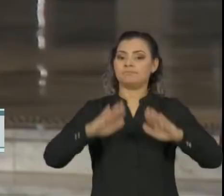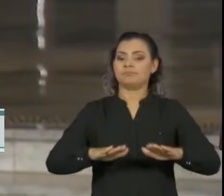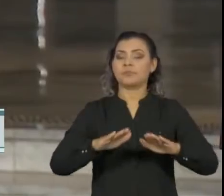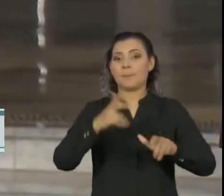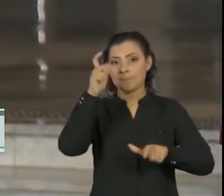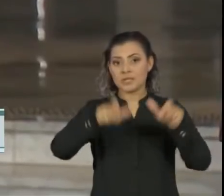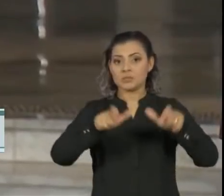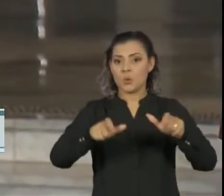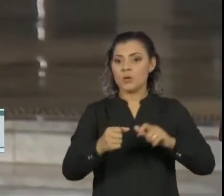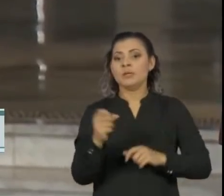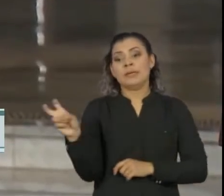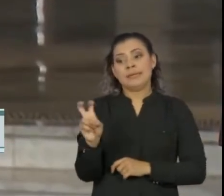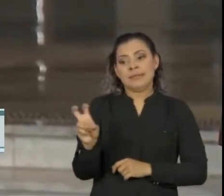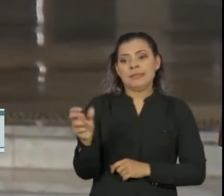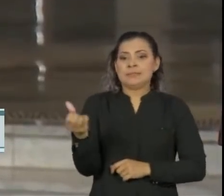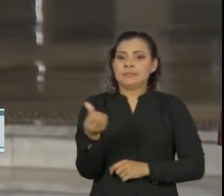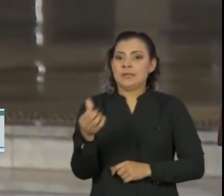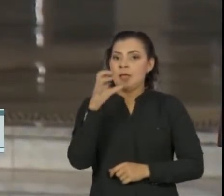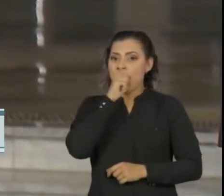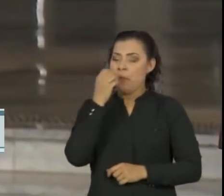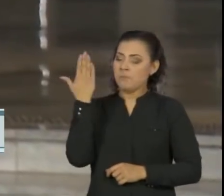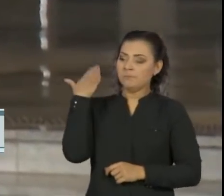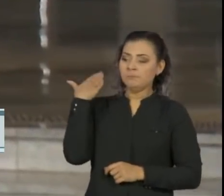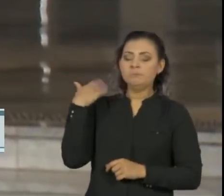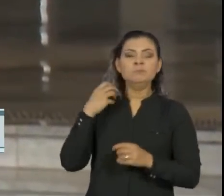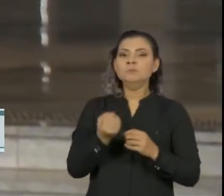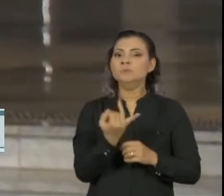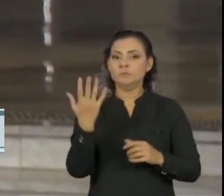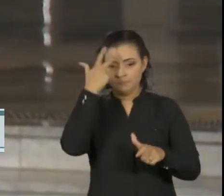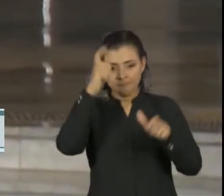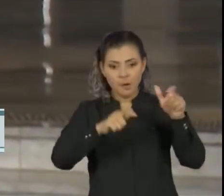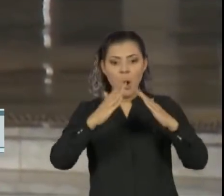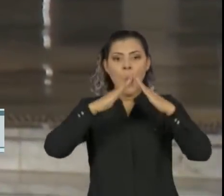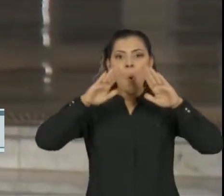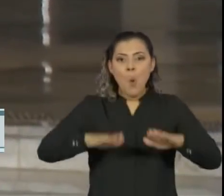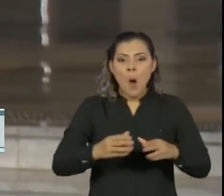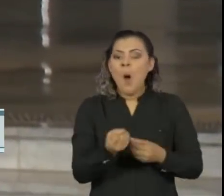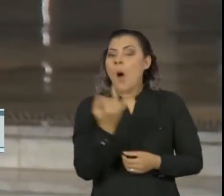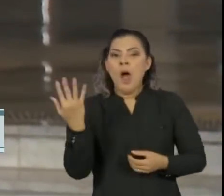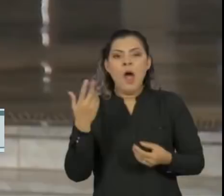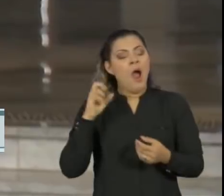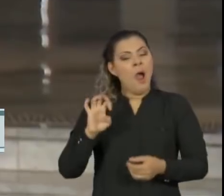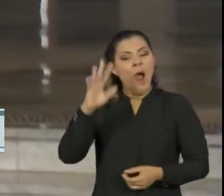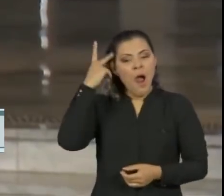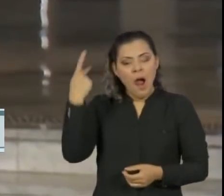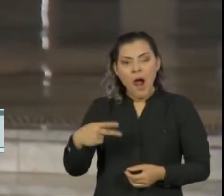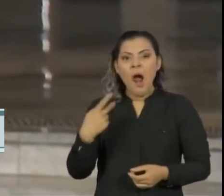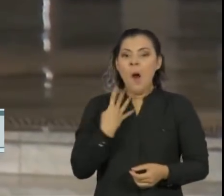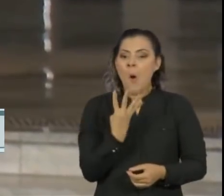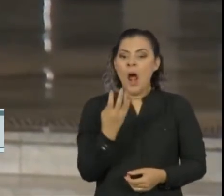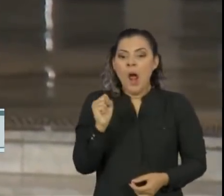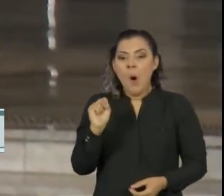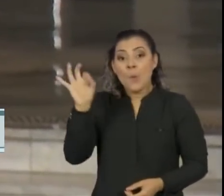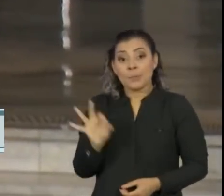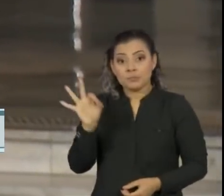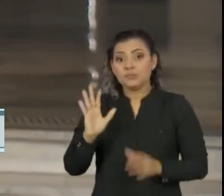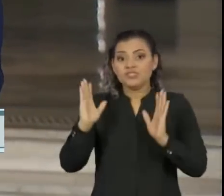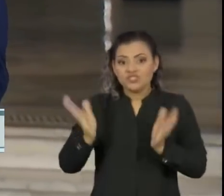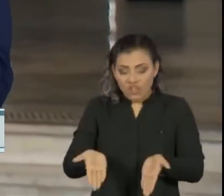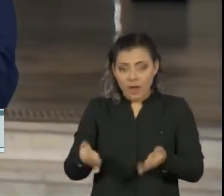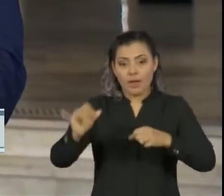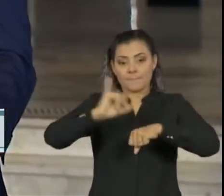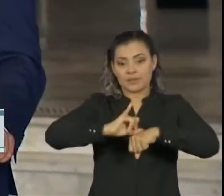da quinta, da sexta e do sábado. Quinta-feira, os índices do Estado de São Paulo em 48%,